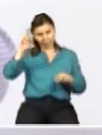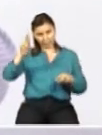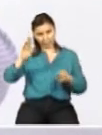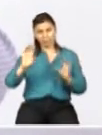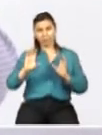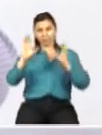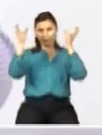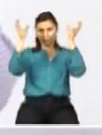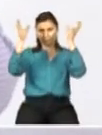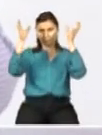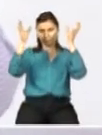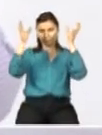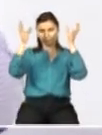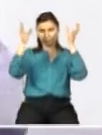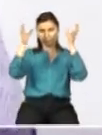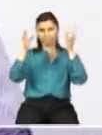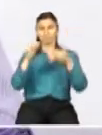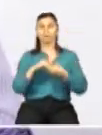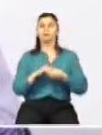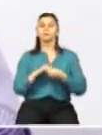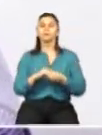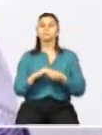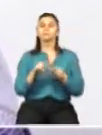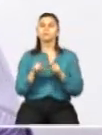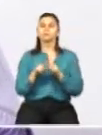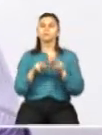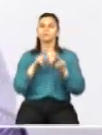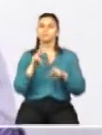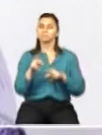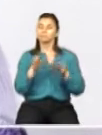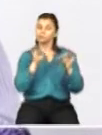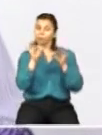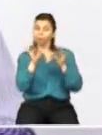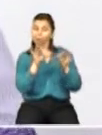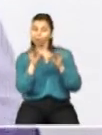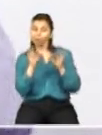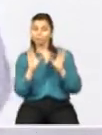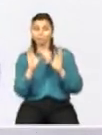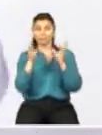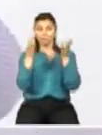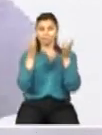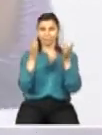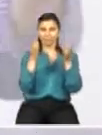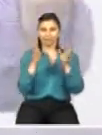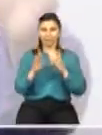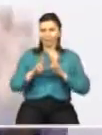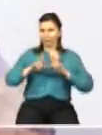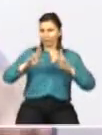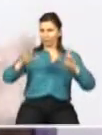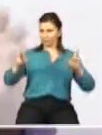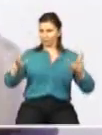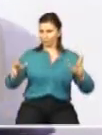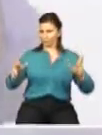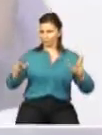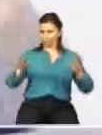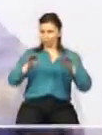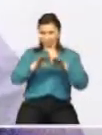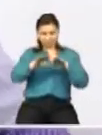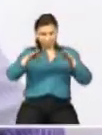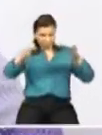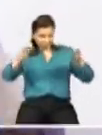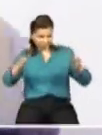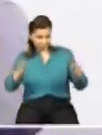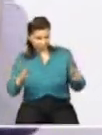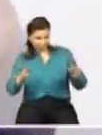festa solene, cumprimentar o pessoal do cerimonial, a diferença das mesas para nós sentarmos ali, achei